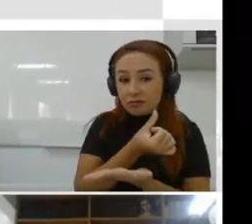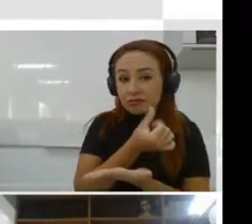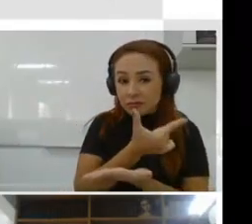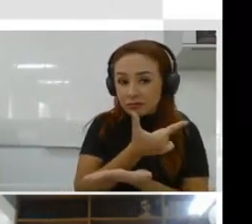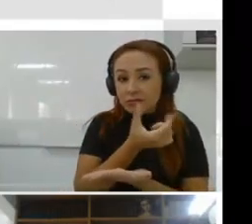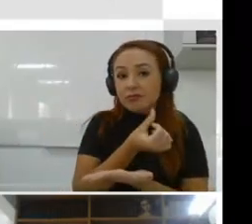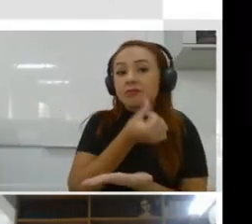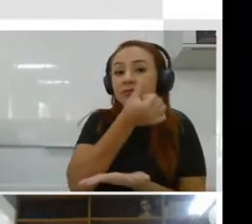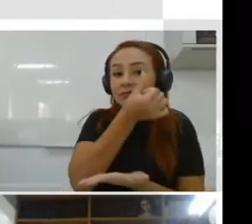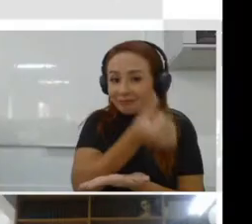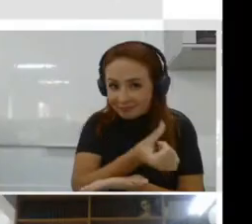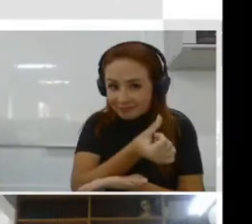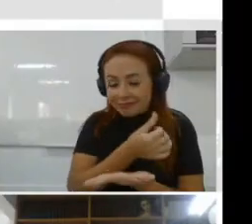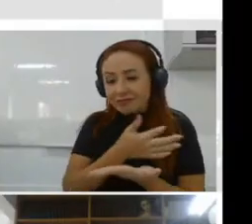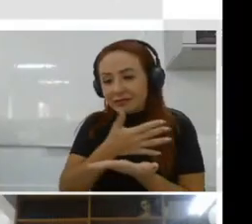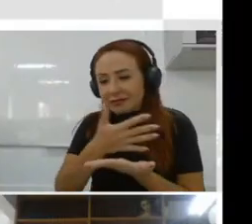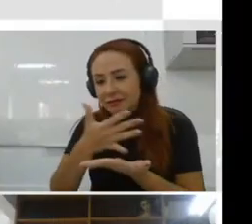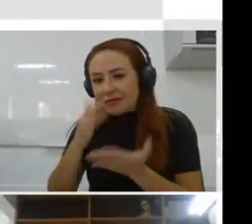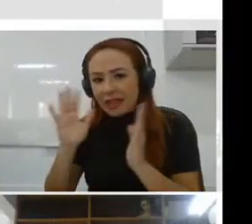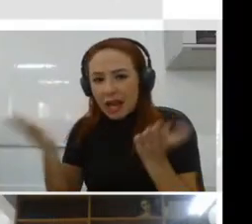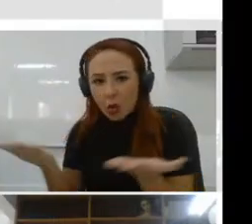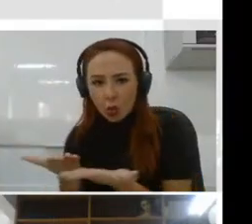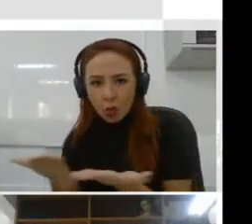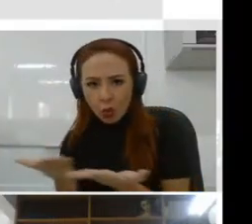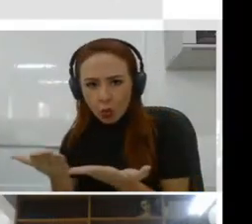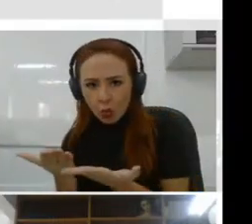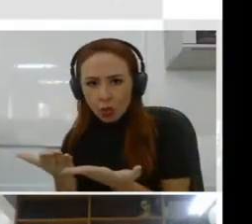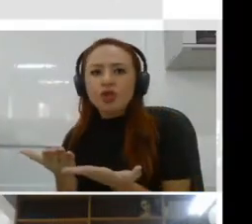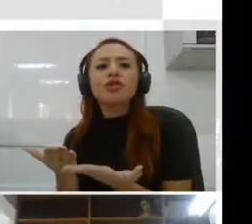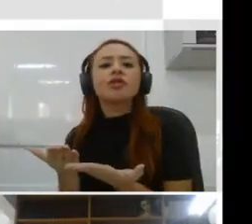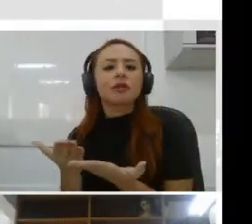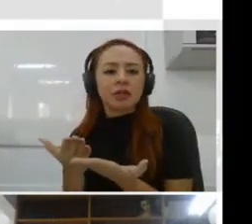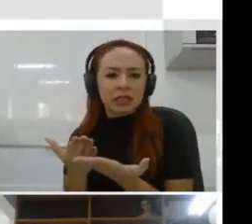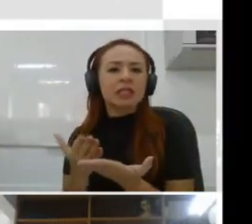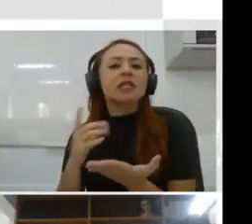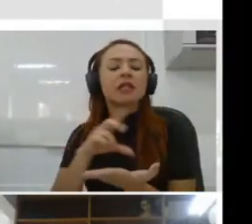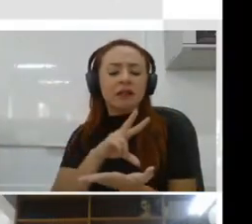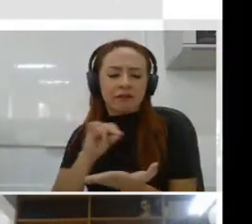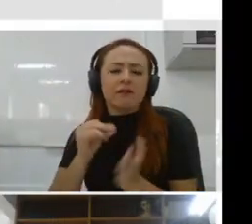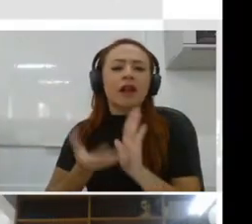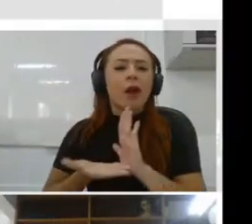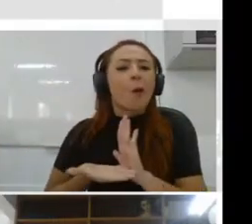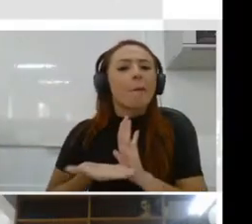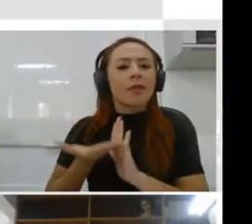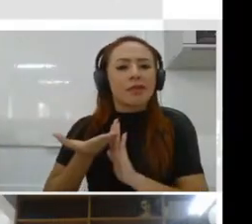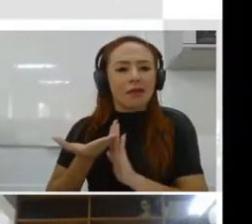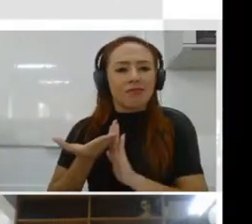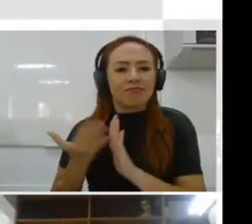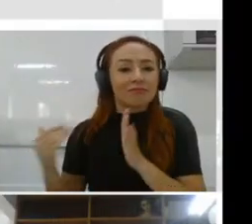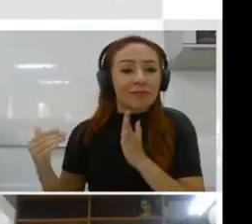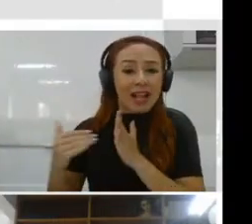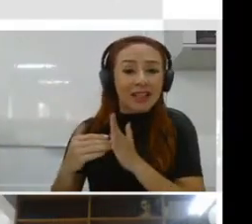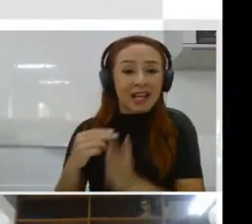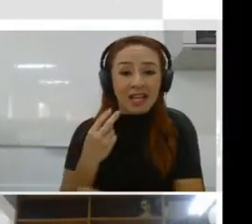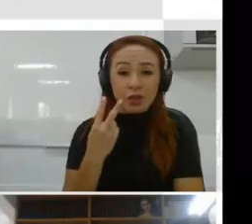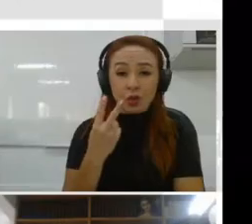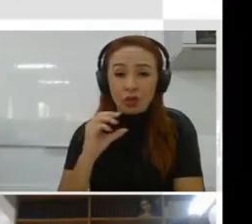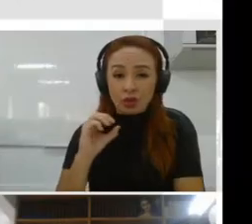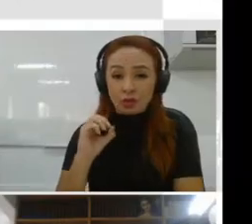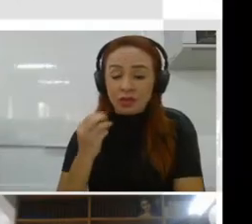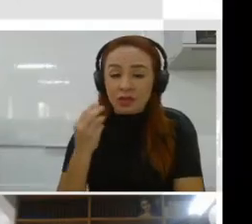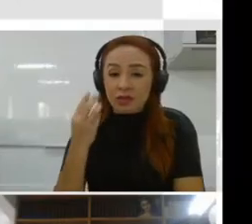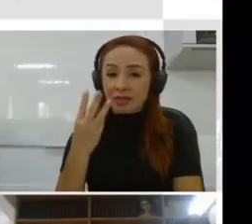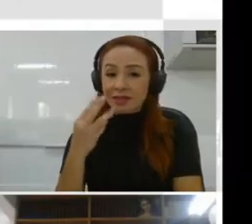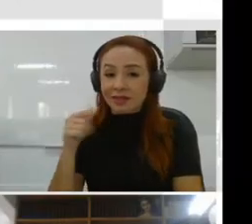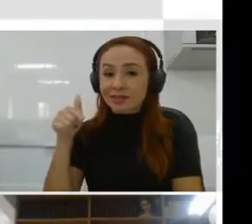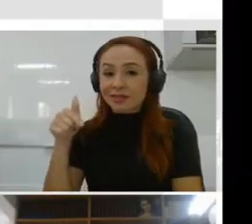chance de que nós chegássemos em 2 graus Celsius em 2037. E que nós chegaríamos em 3 graus